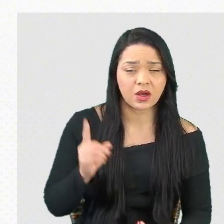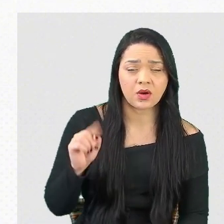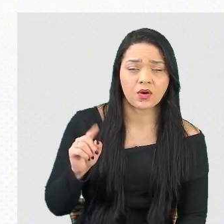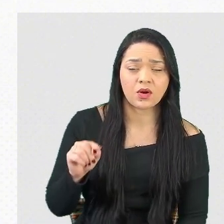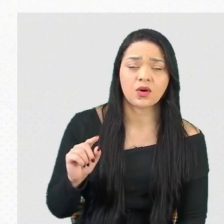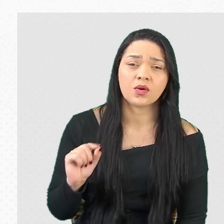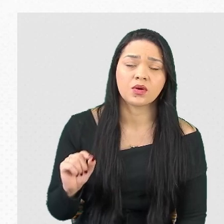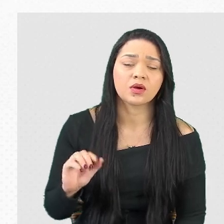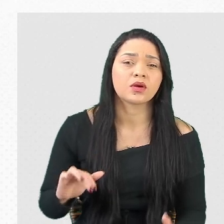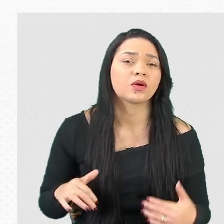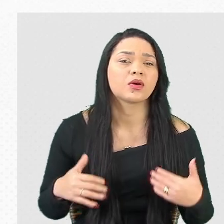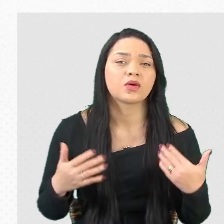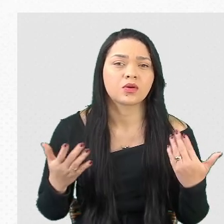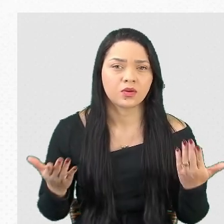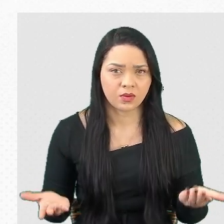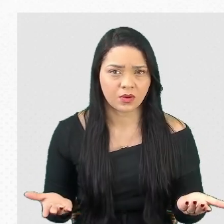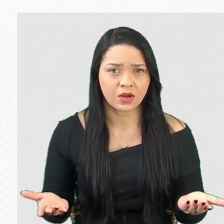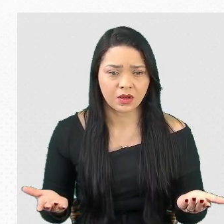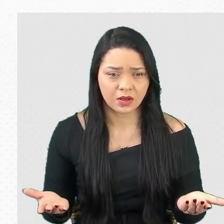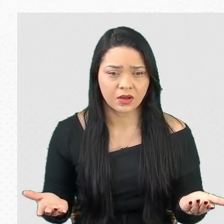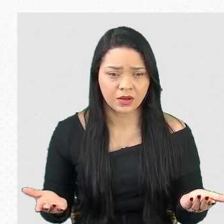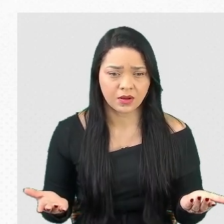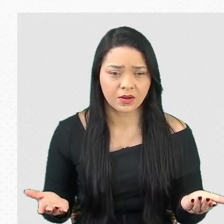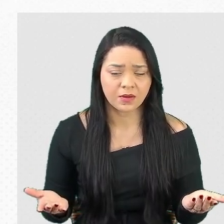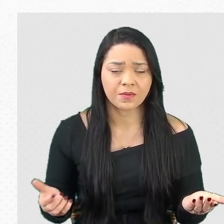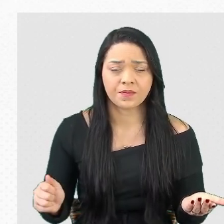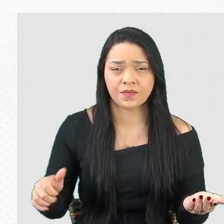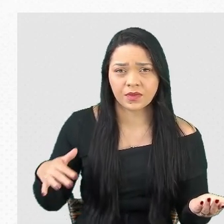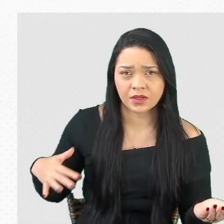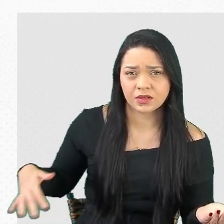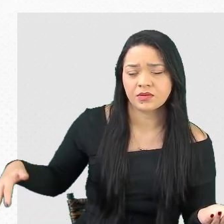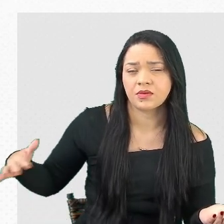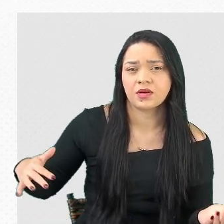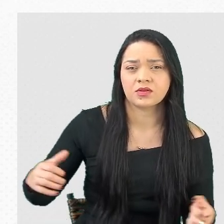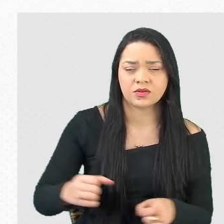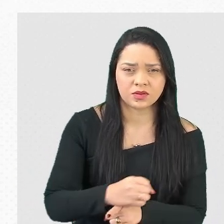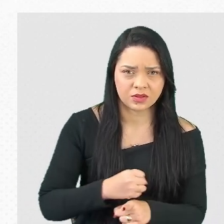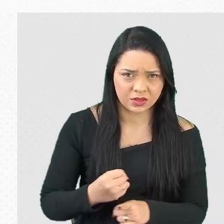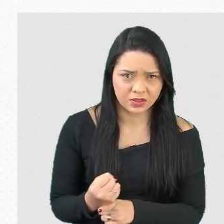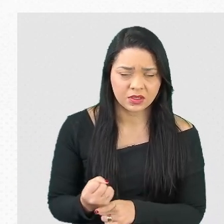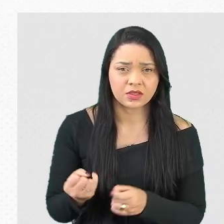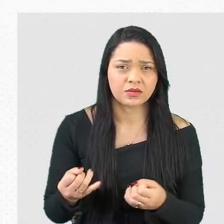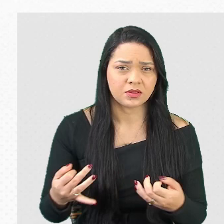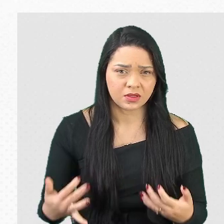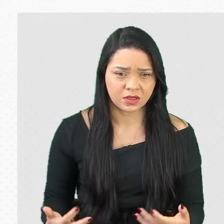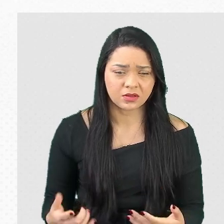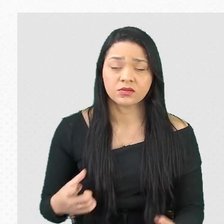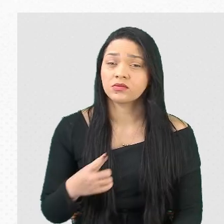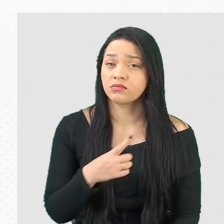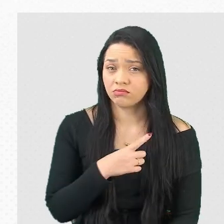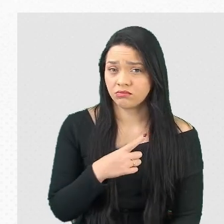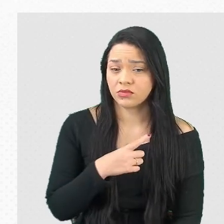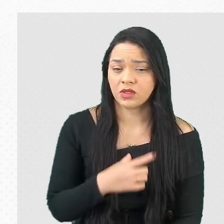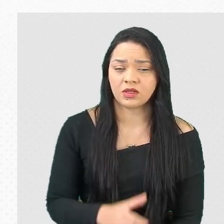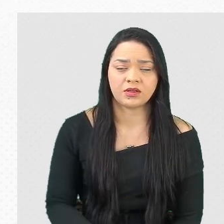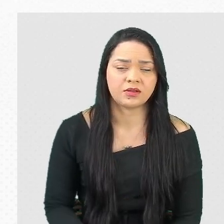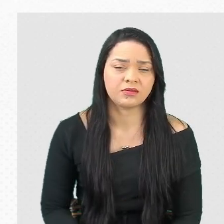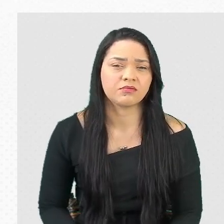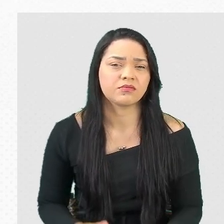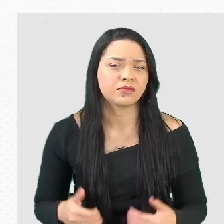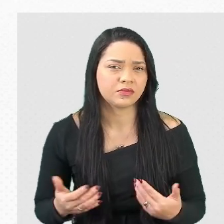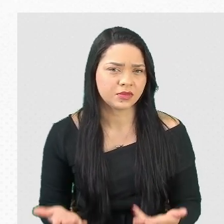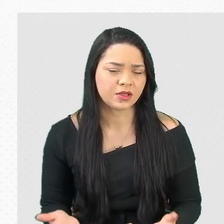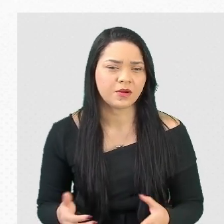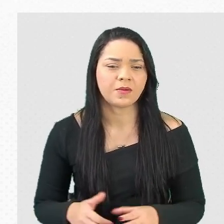dimensão de qual contribuição, né, esses espaços sociais mencionados estão tendo. Tá? Então, eu